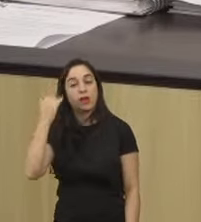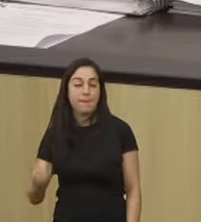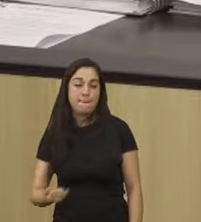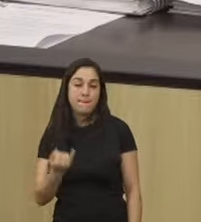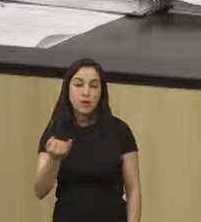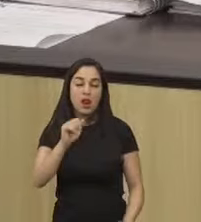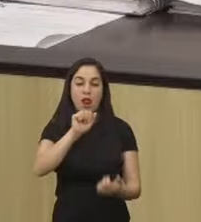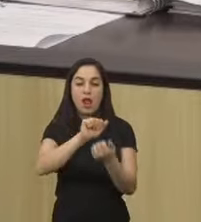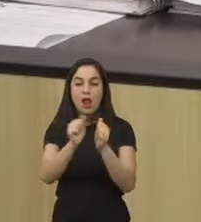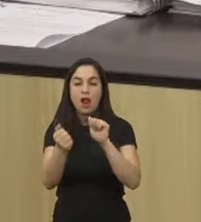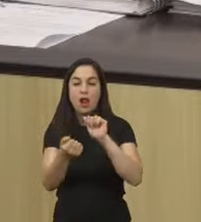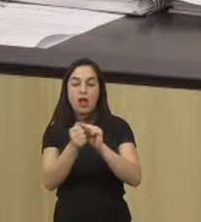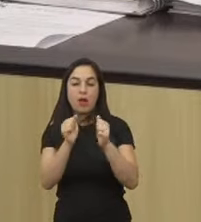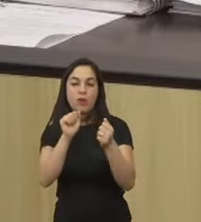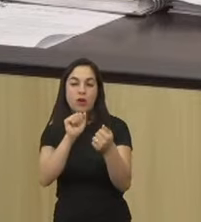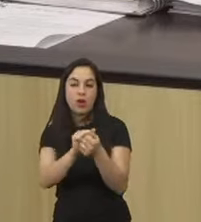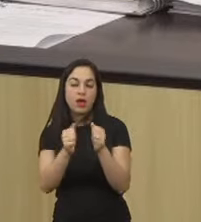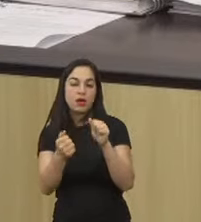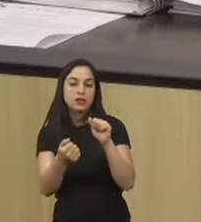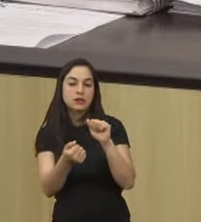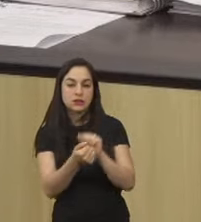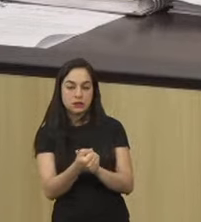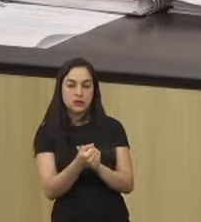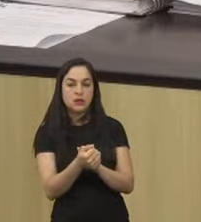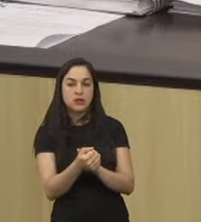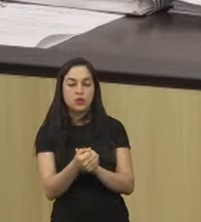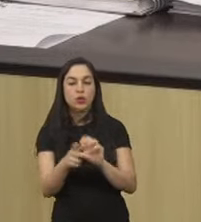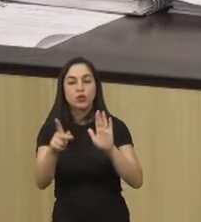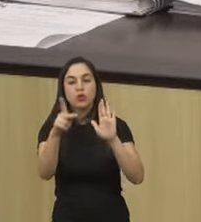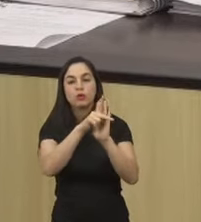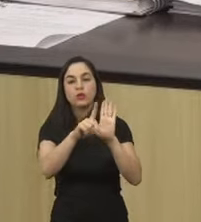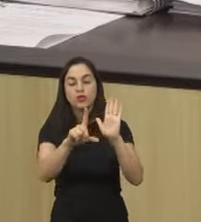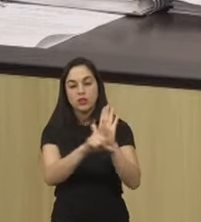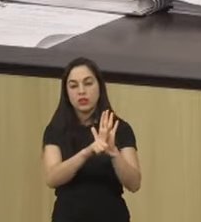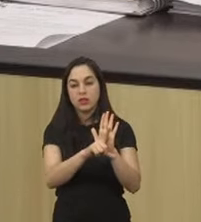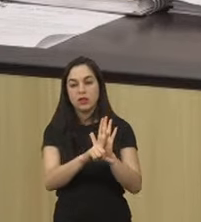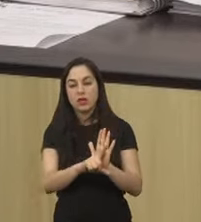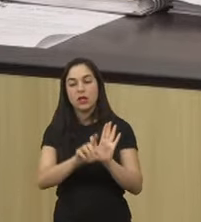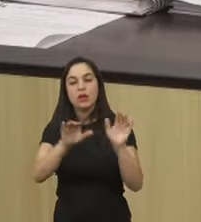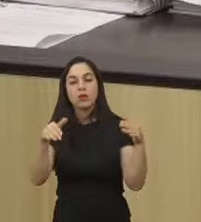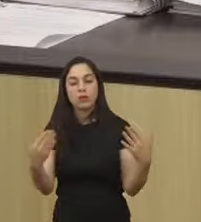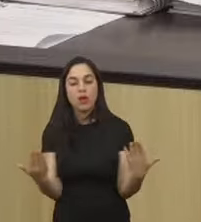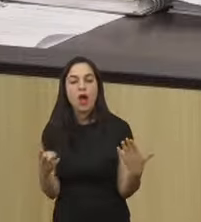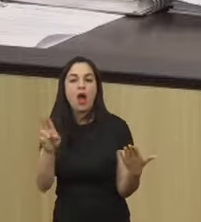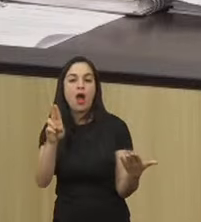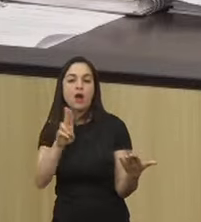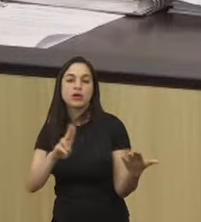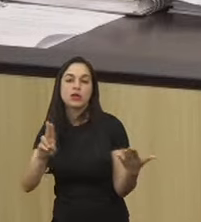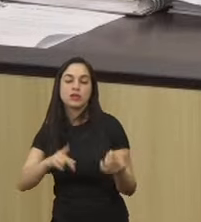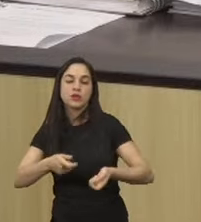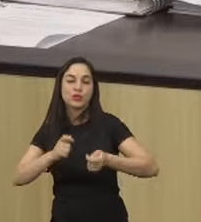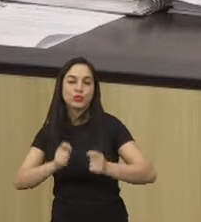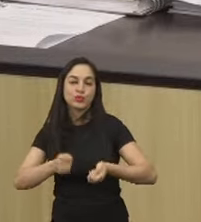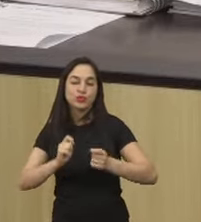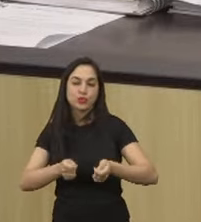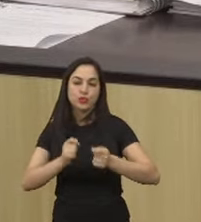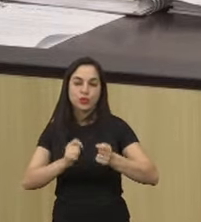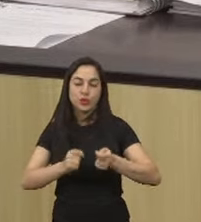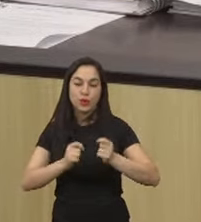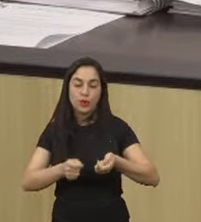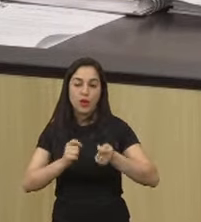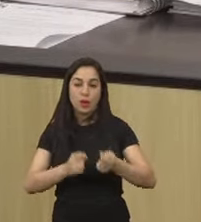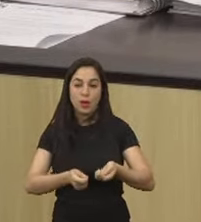a adequação de determinados pontos do projeto de lei, quanto à utilização dos veículos de tração animal